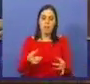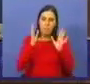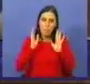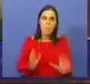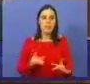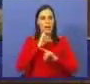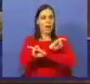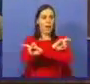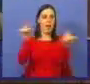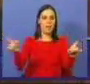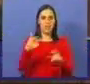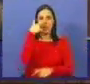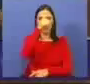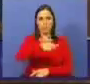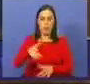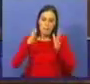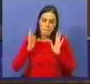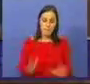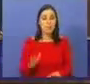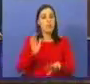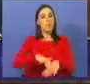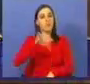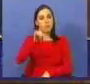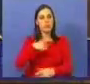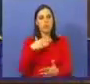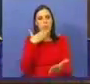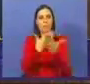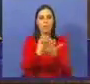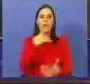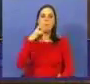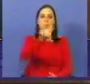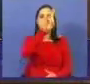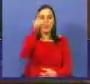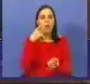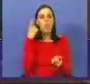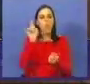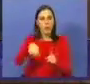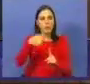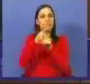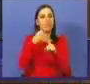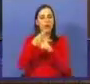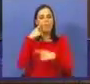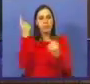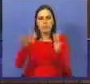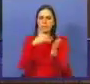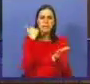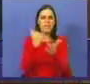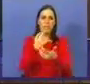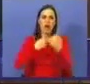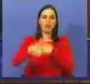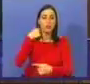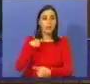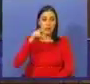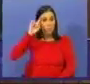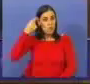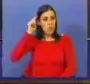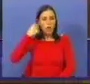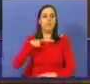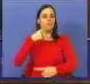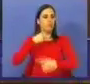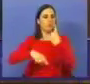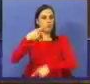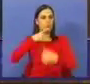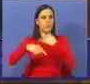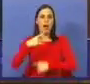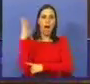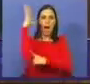que ser dado, deve ser dado, e foi por isso que eu suscitei a questão, insistirei sobre ela e denunciarei todos os casos que conhecer deste tipo